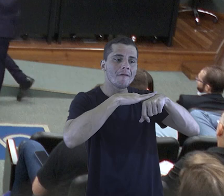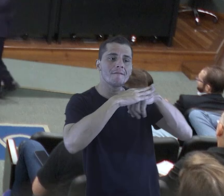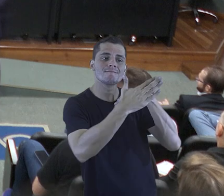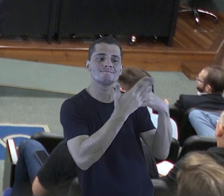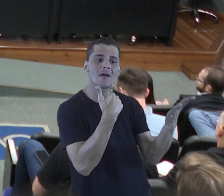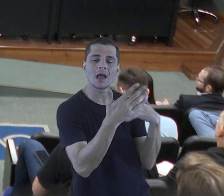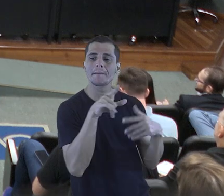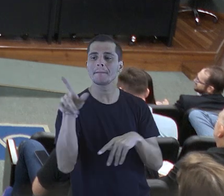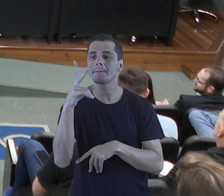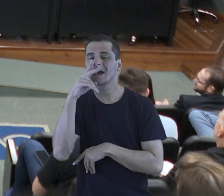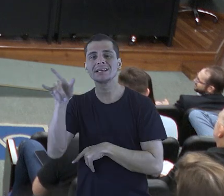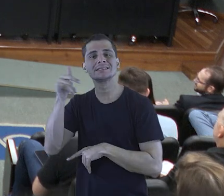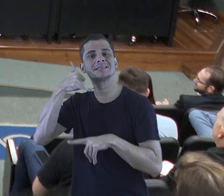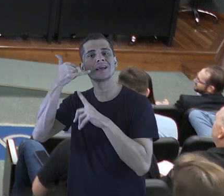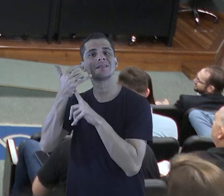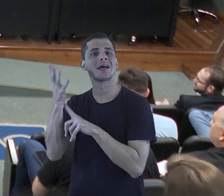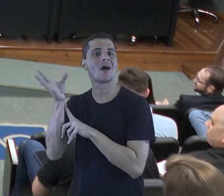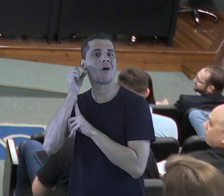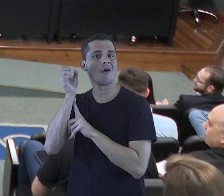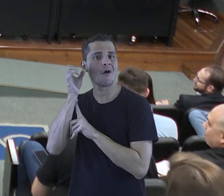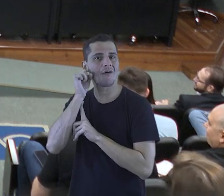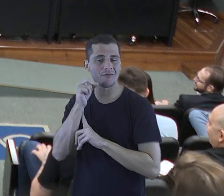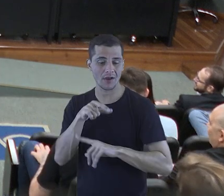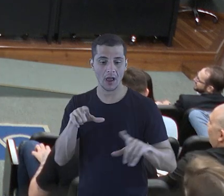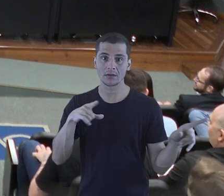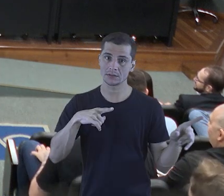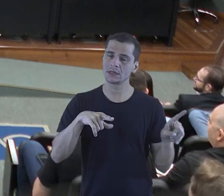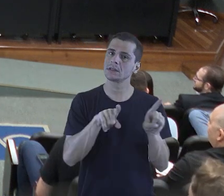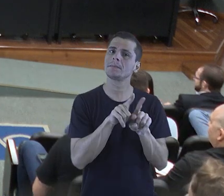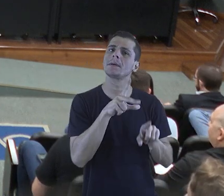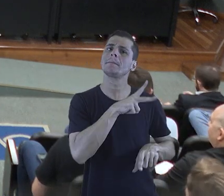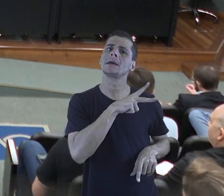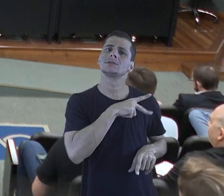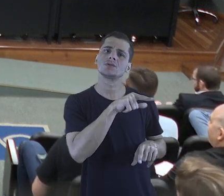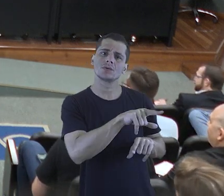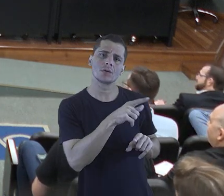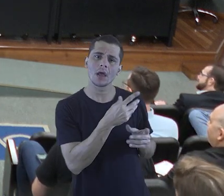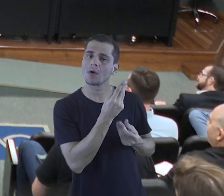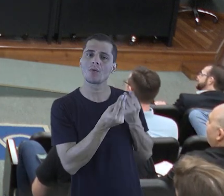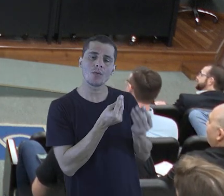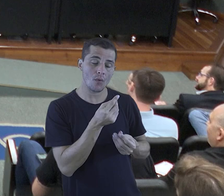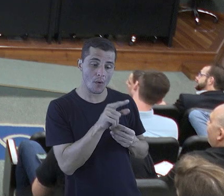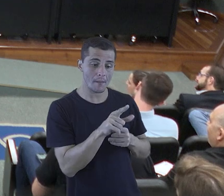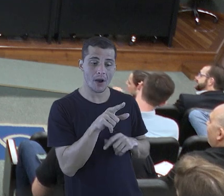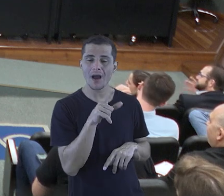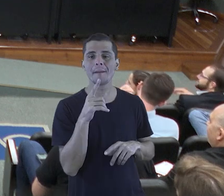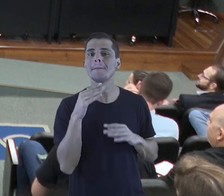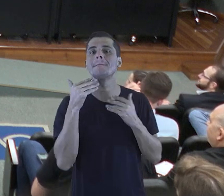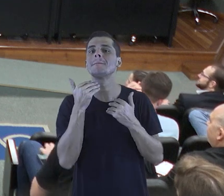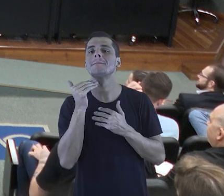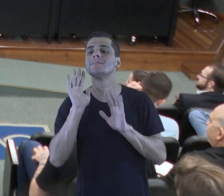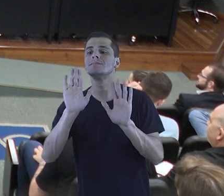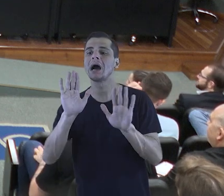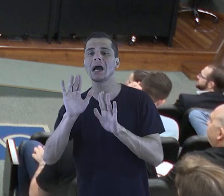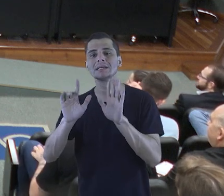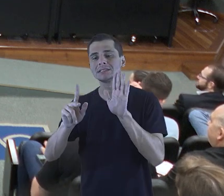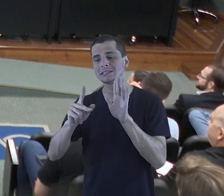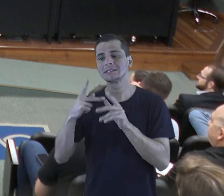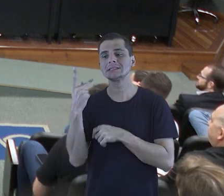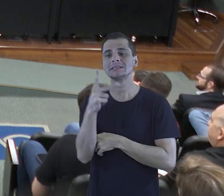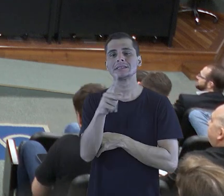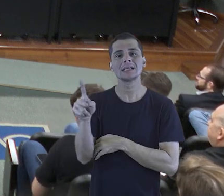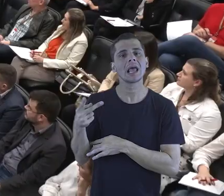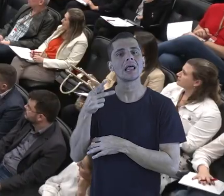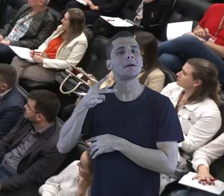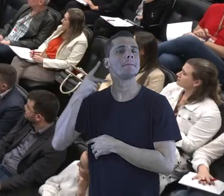leu alguma política de privacidade antes de aceitar? Ninguém. Ninguém. E a maioria dessas políticas de